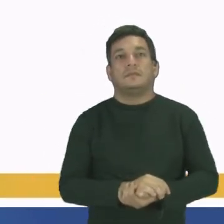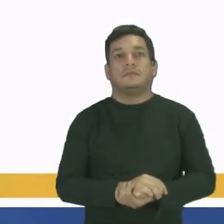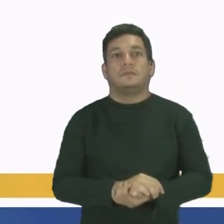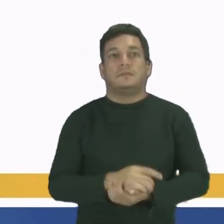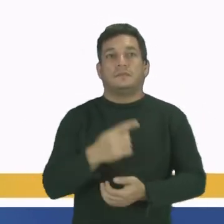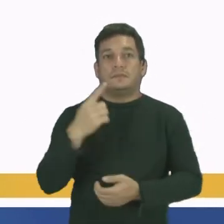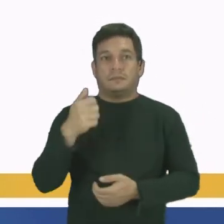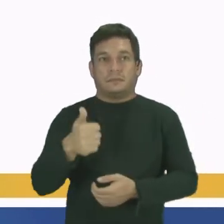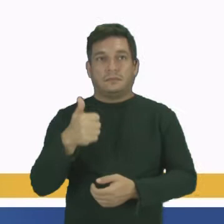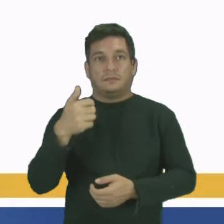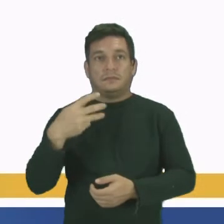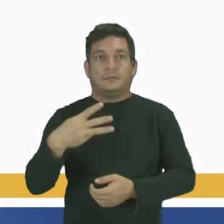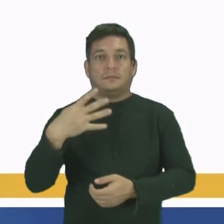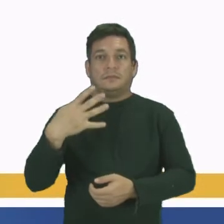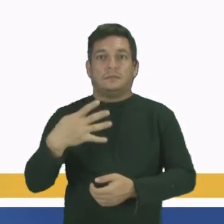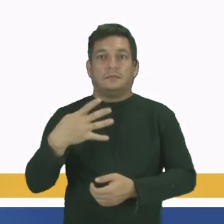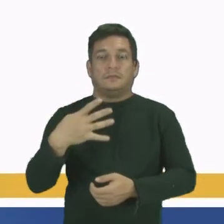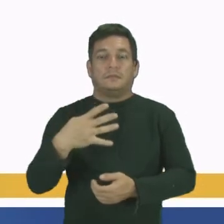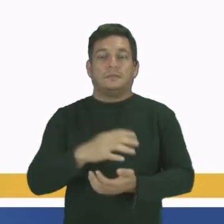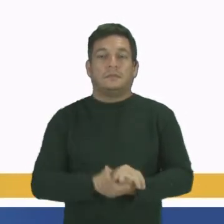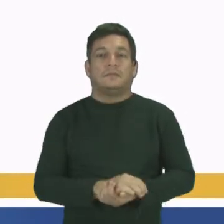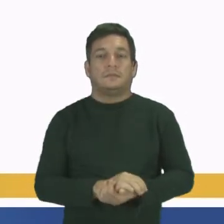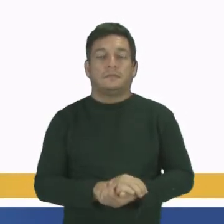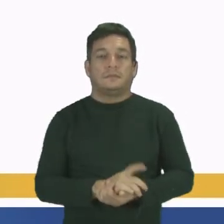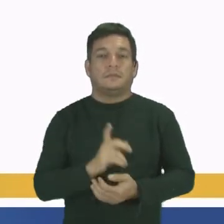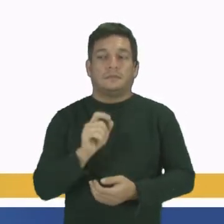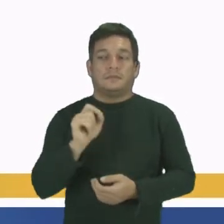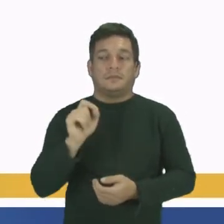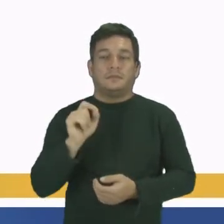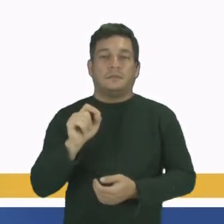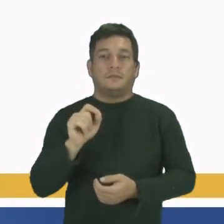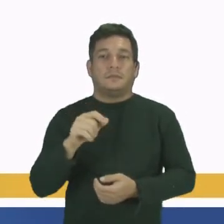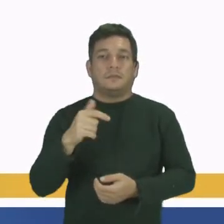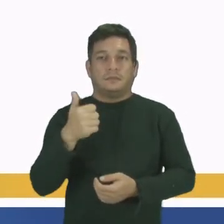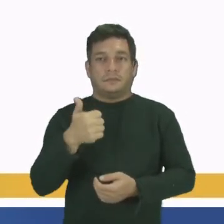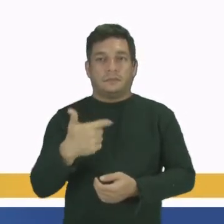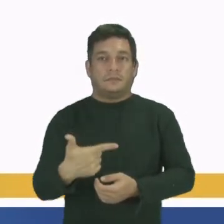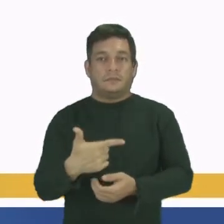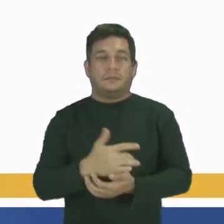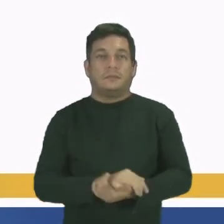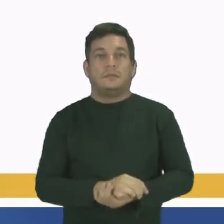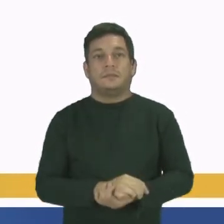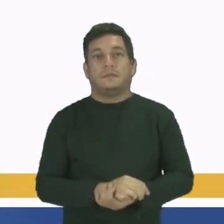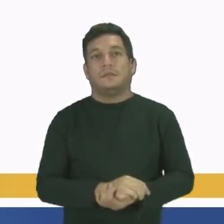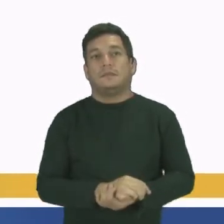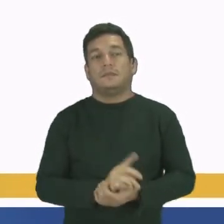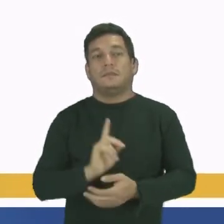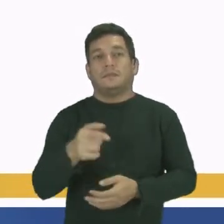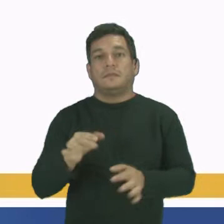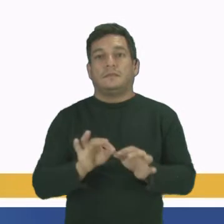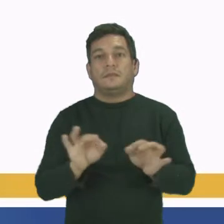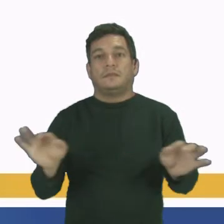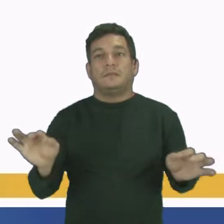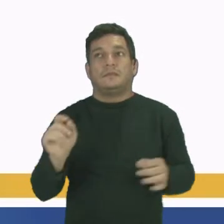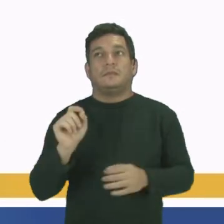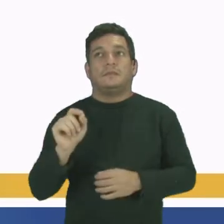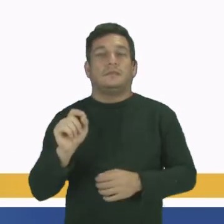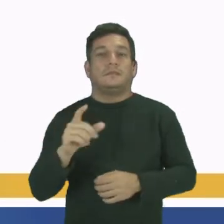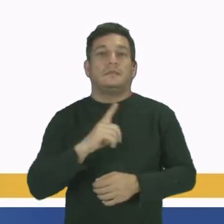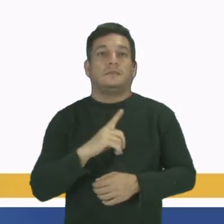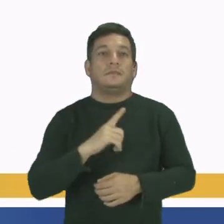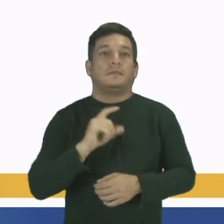1, 3 e 4. E aí o produto dele é 12. A próxima linha tracejada nós